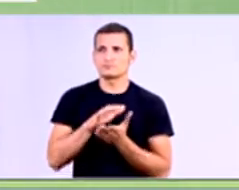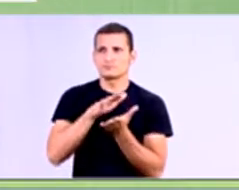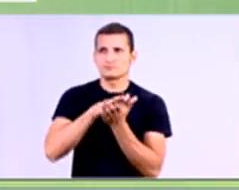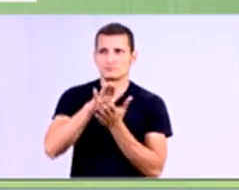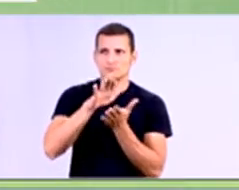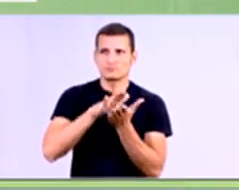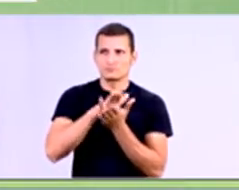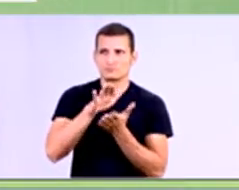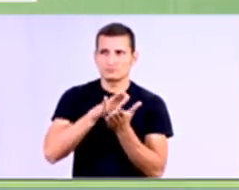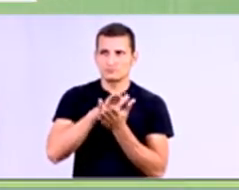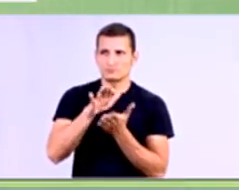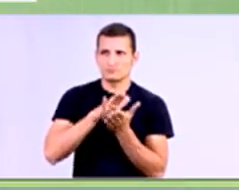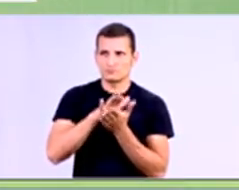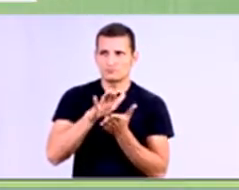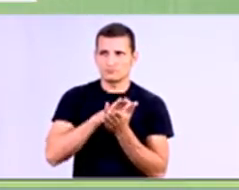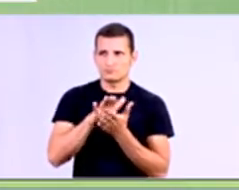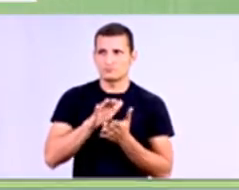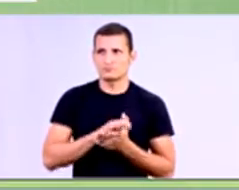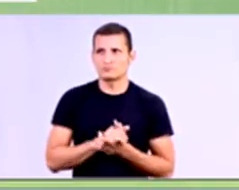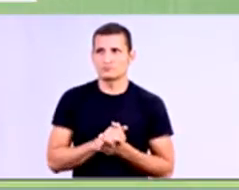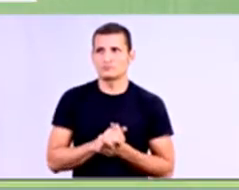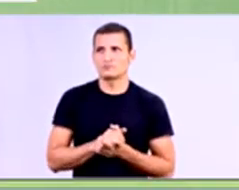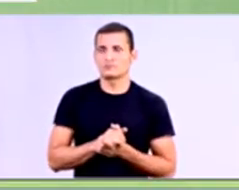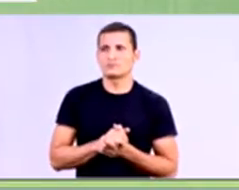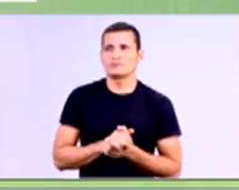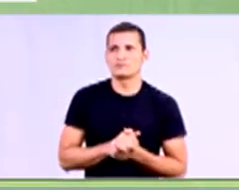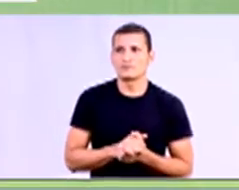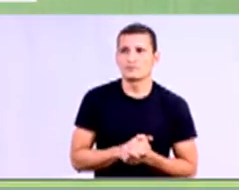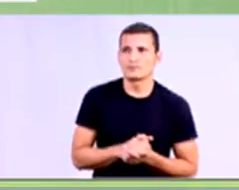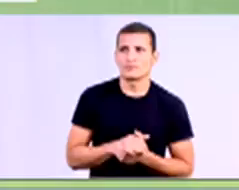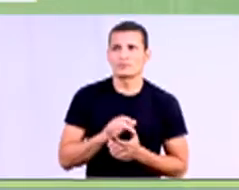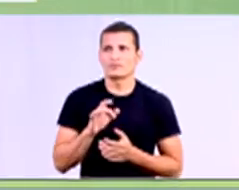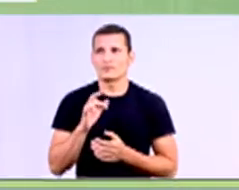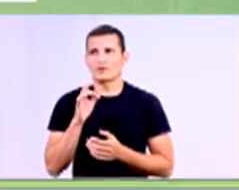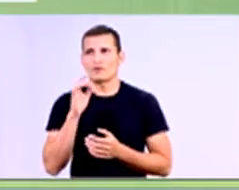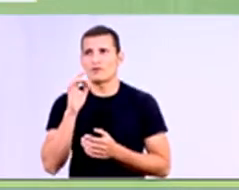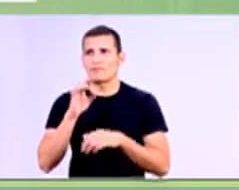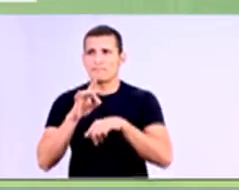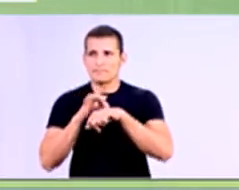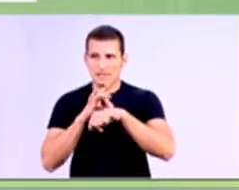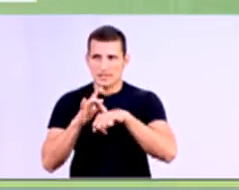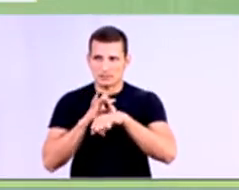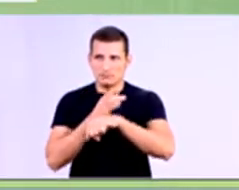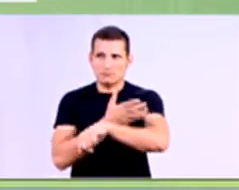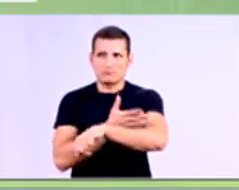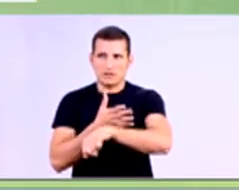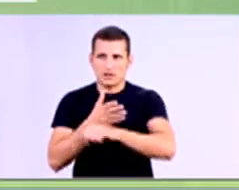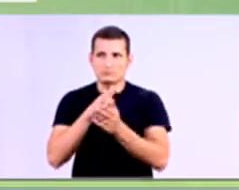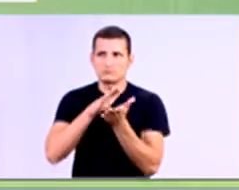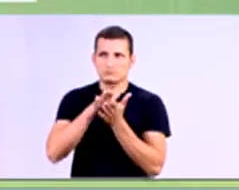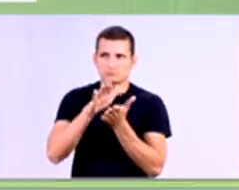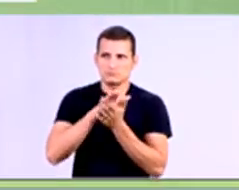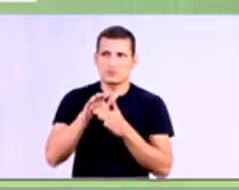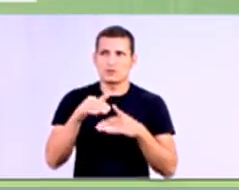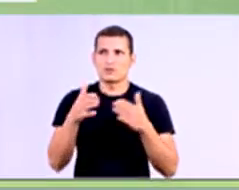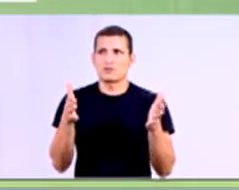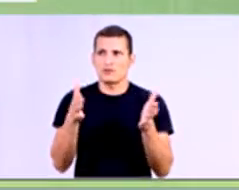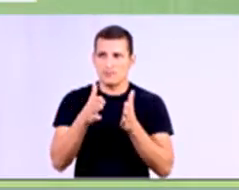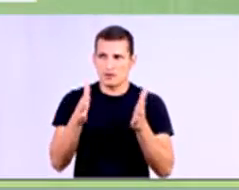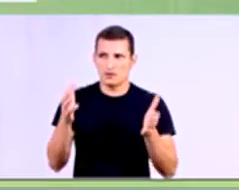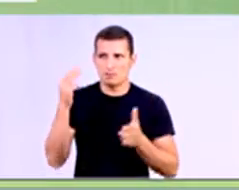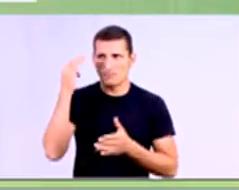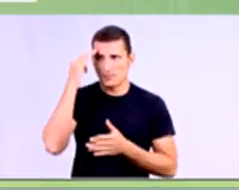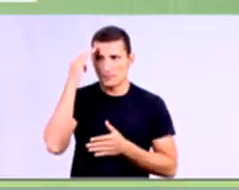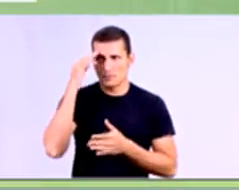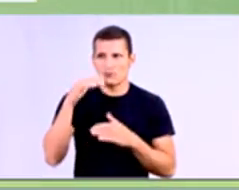impressora, que vai conter se imprime só preto e branco, qual é o tamanho da memória buffer